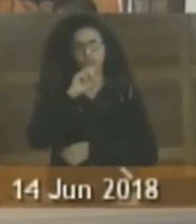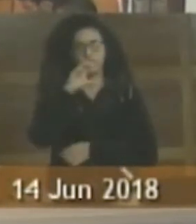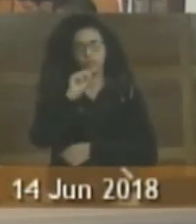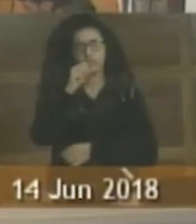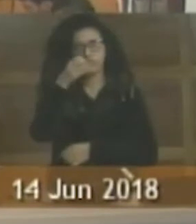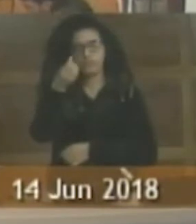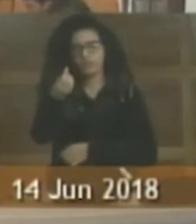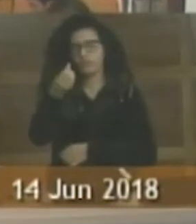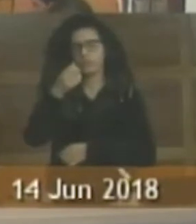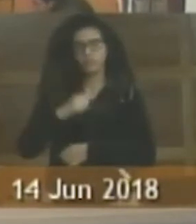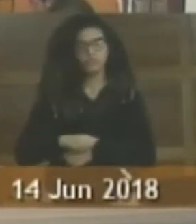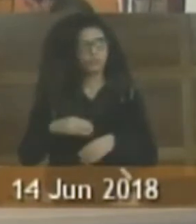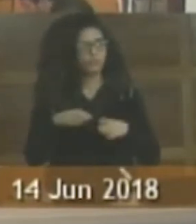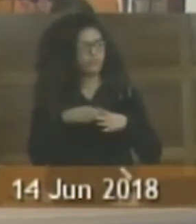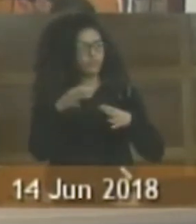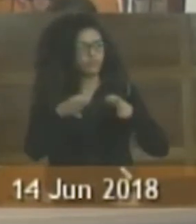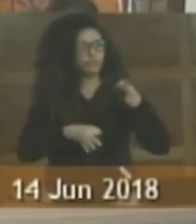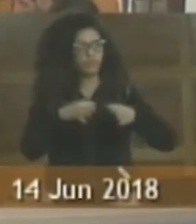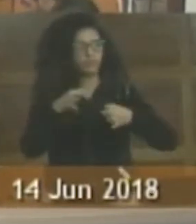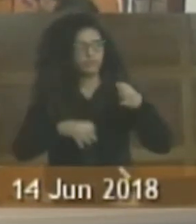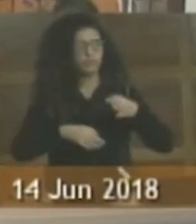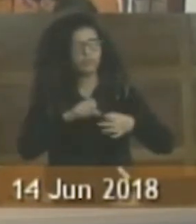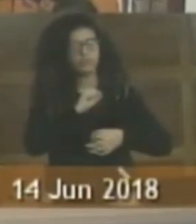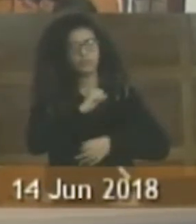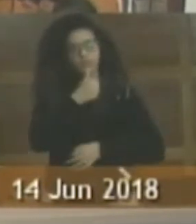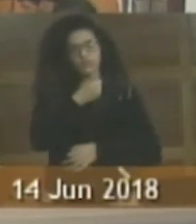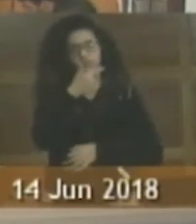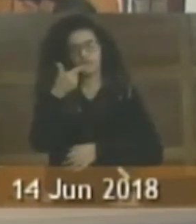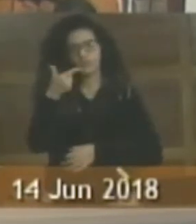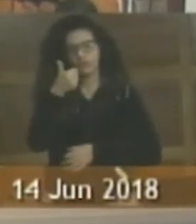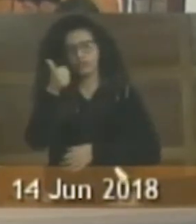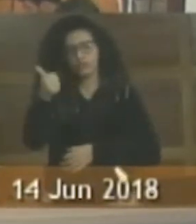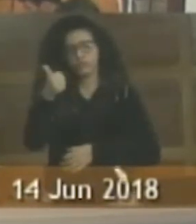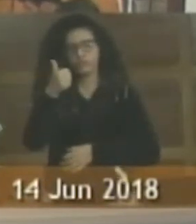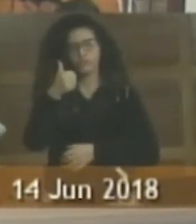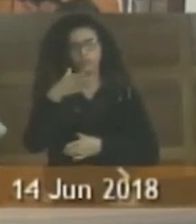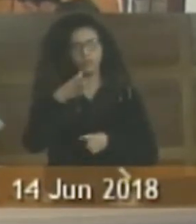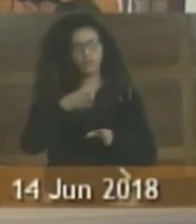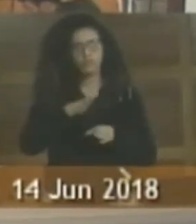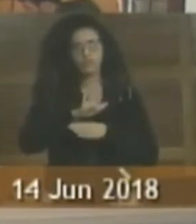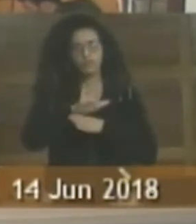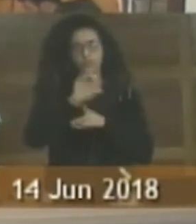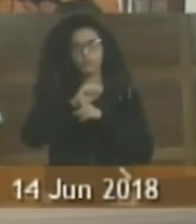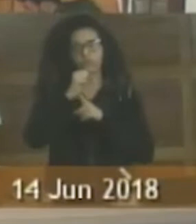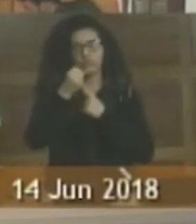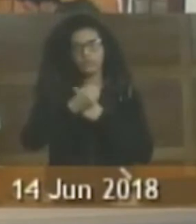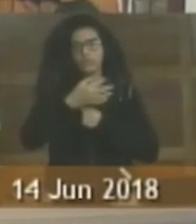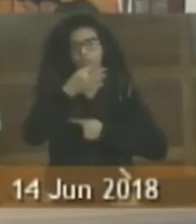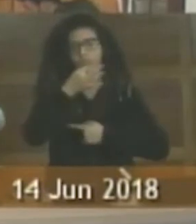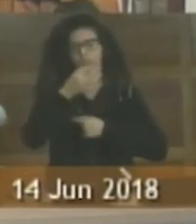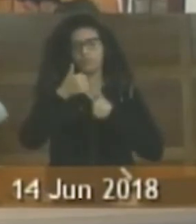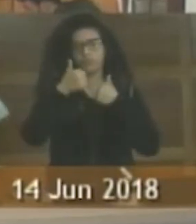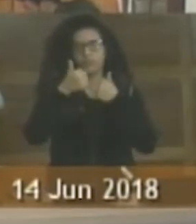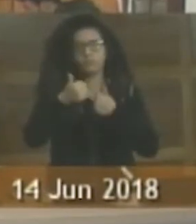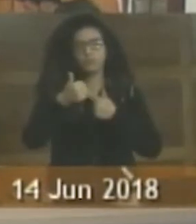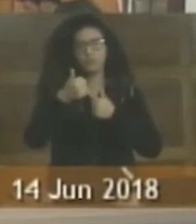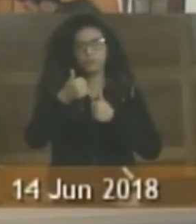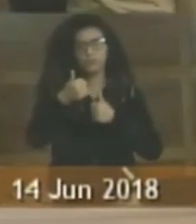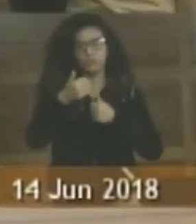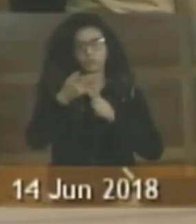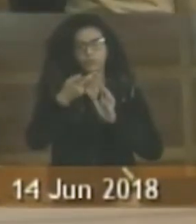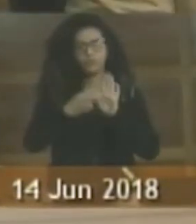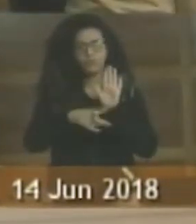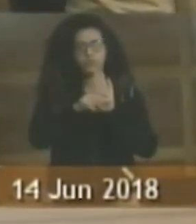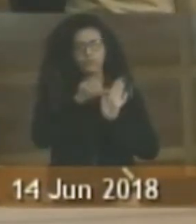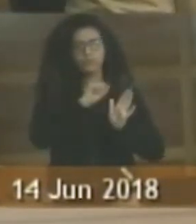86 de 2018 da Comissão de Justiça e 121 de 2018 da Comissão de Assistência Social, opinando favoravelmente a aprovação do projeto